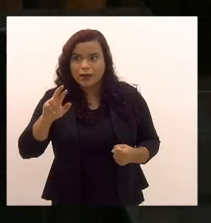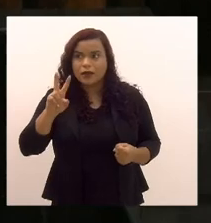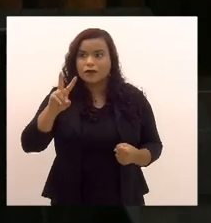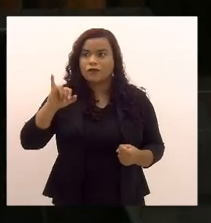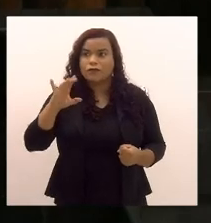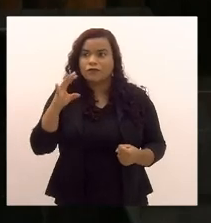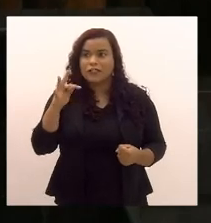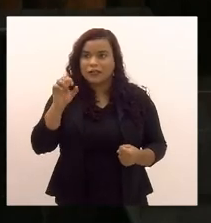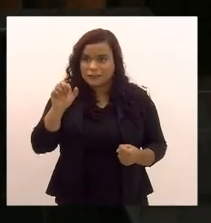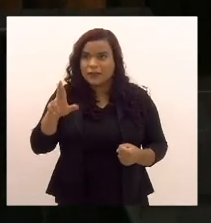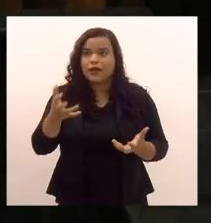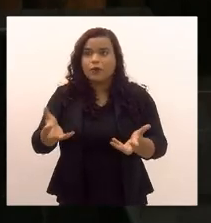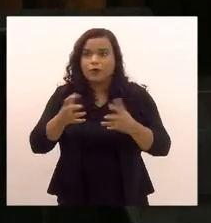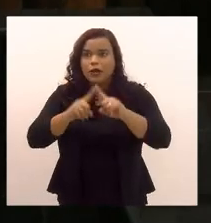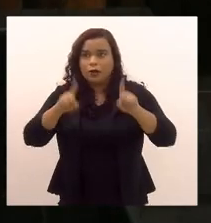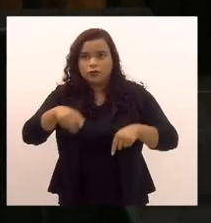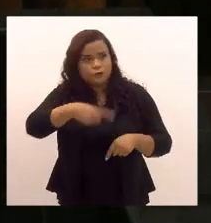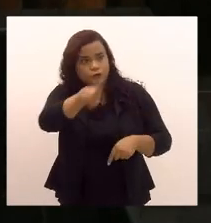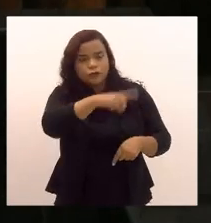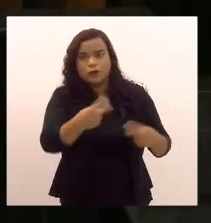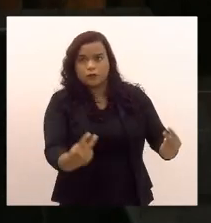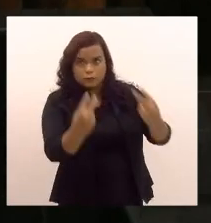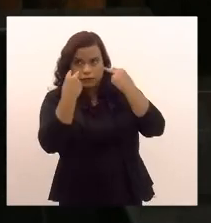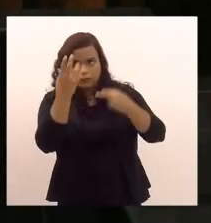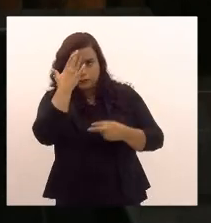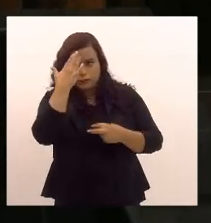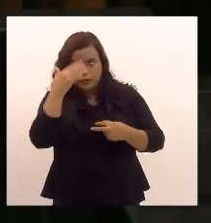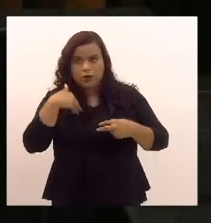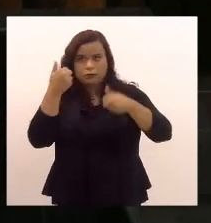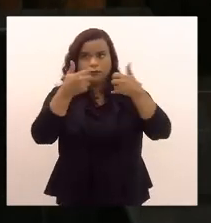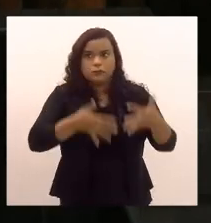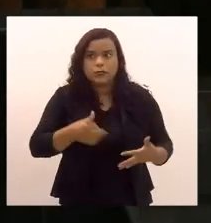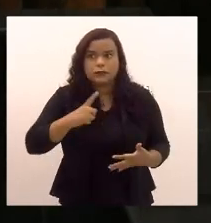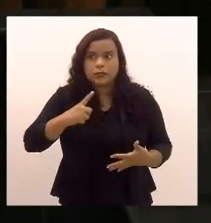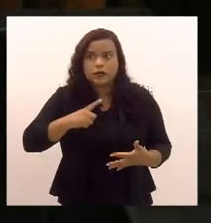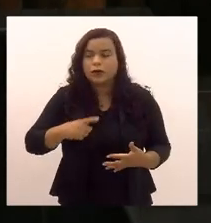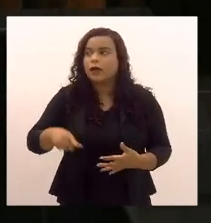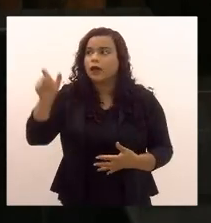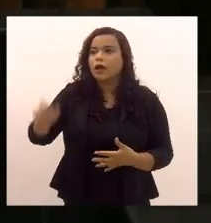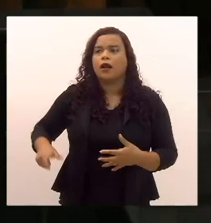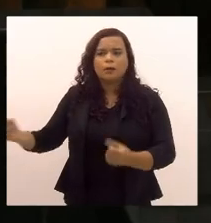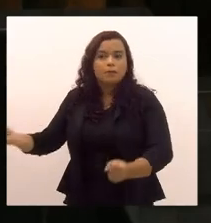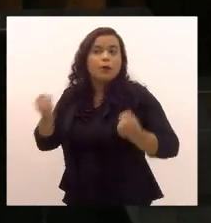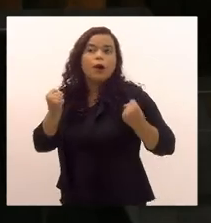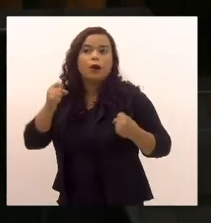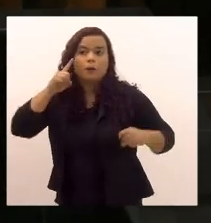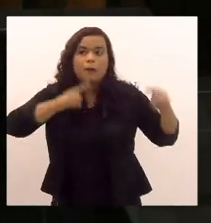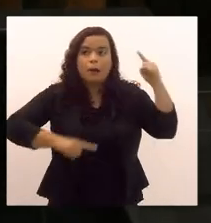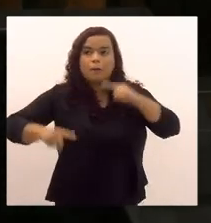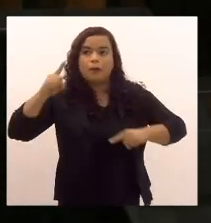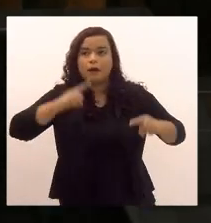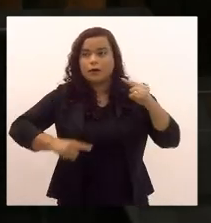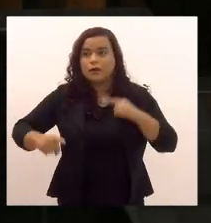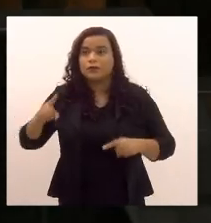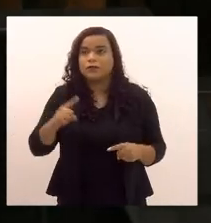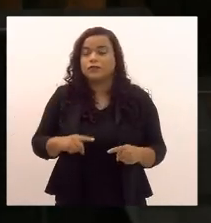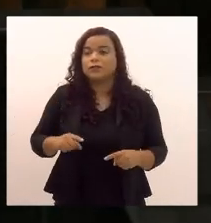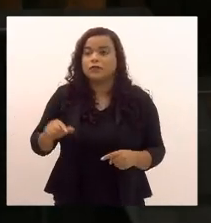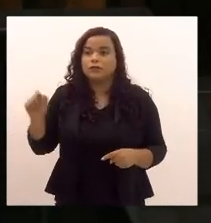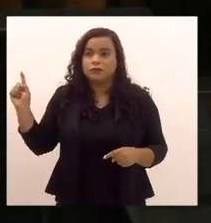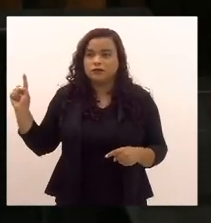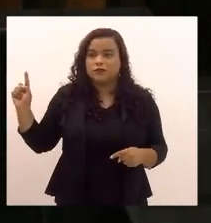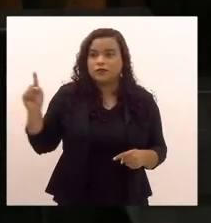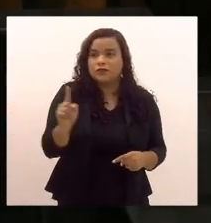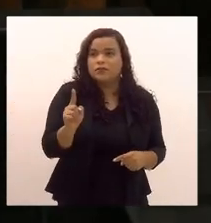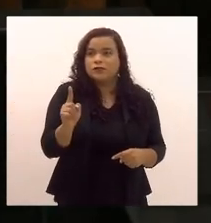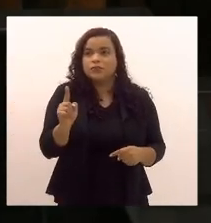que eu quero que os funcionários aqui preste bem atenção no que eu tô falando o todo-poderoso a gente está mandando